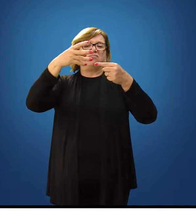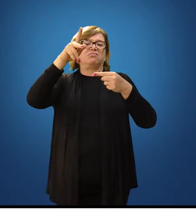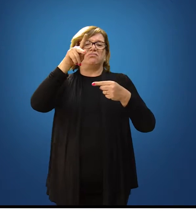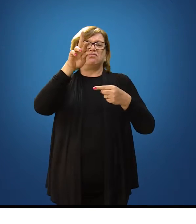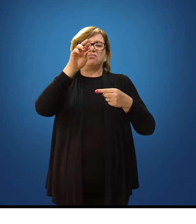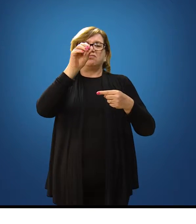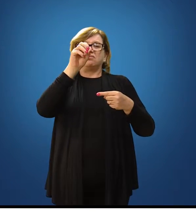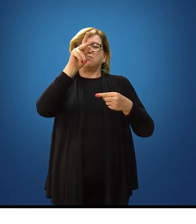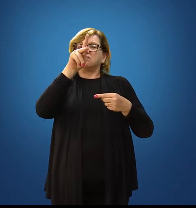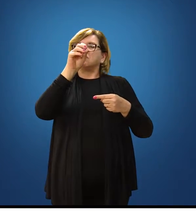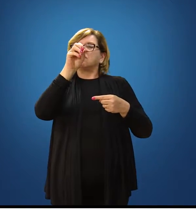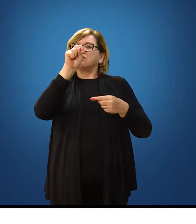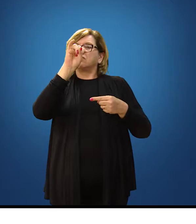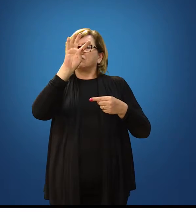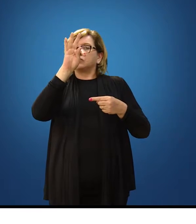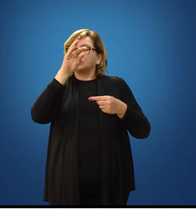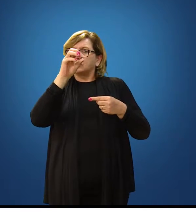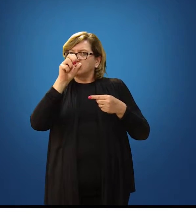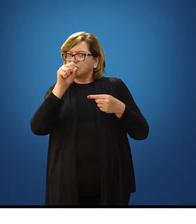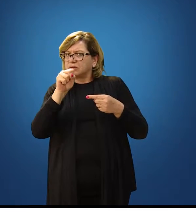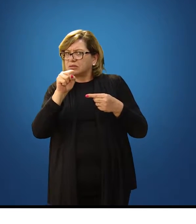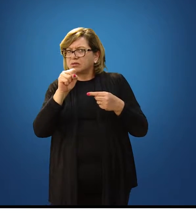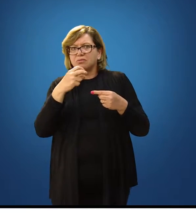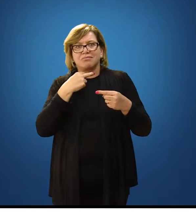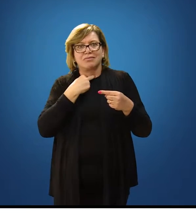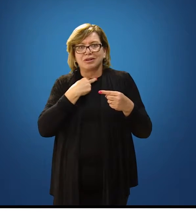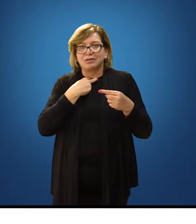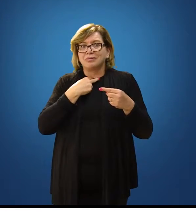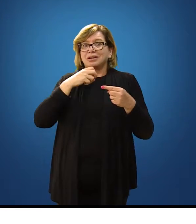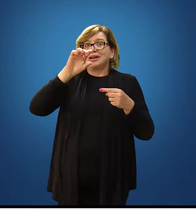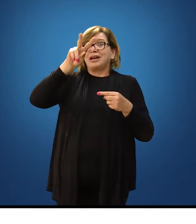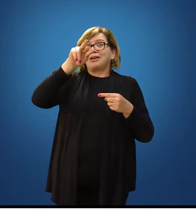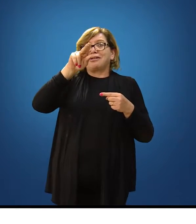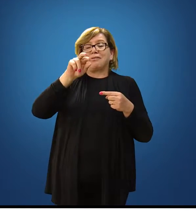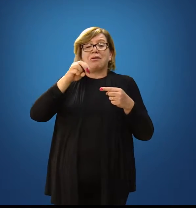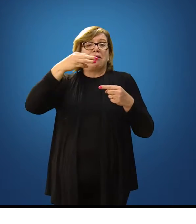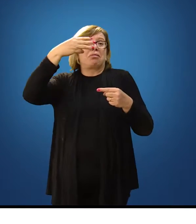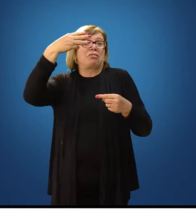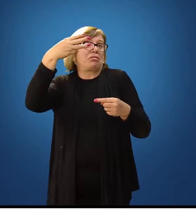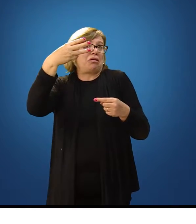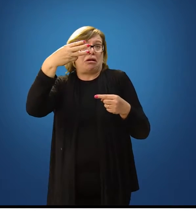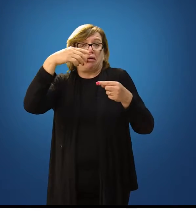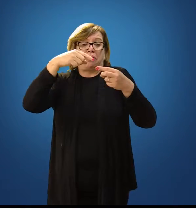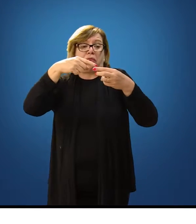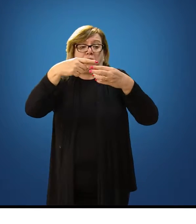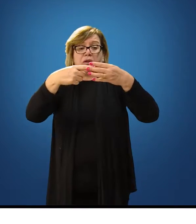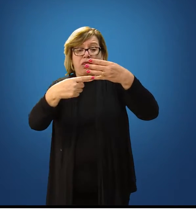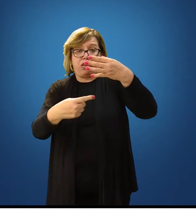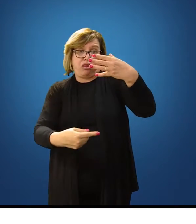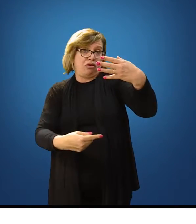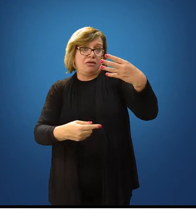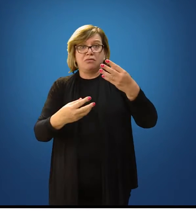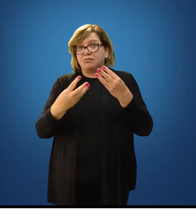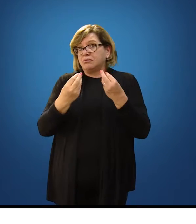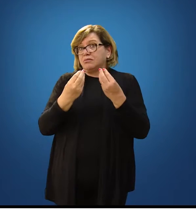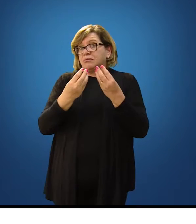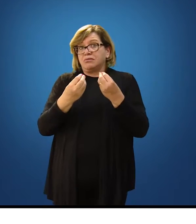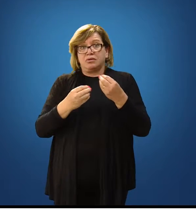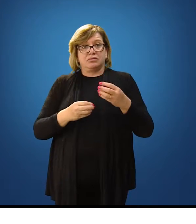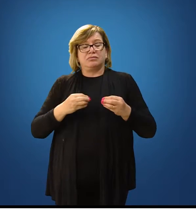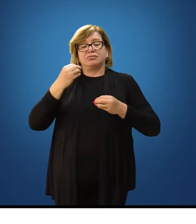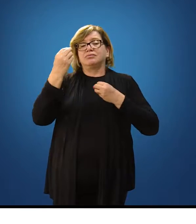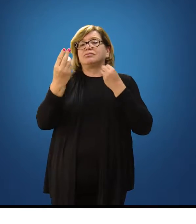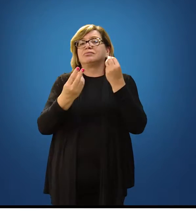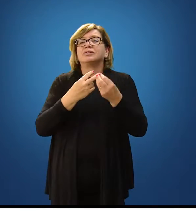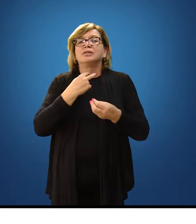acontecer, significa que teríamos 3 objetivos específicos, 2 objetivos específicos dentro de um único propósito.